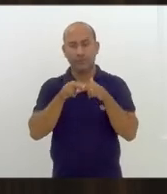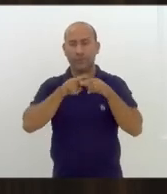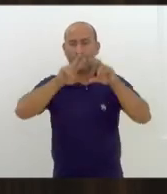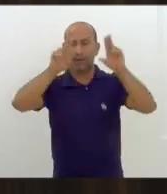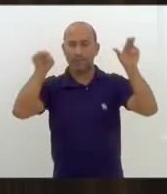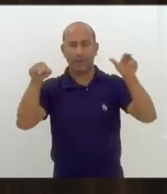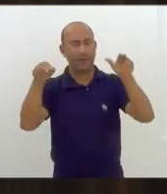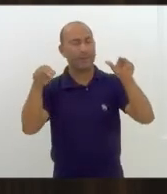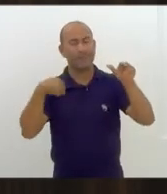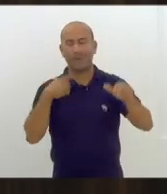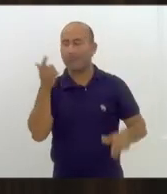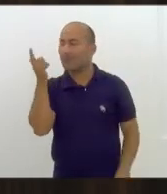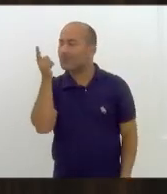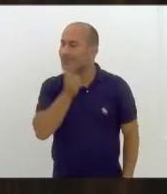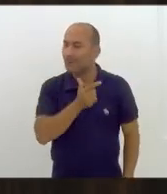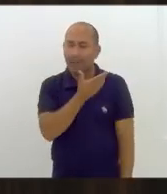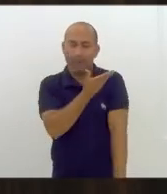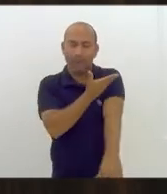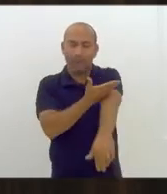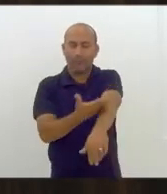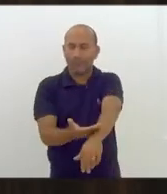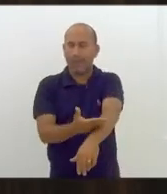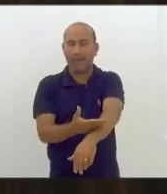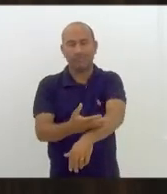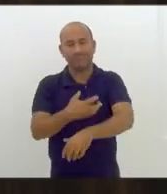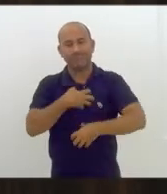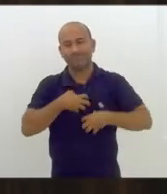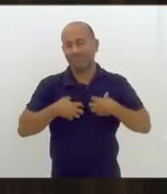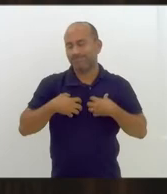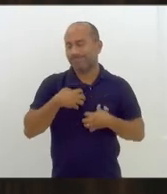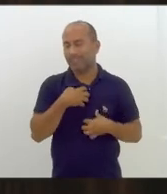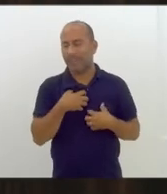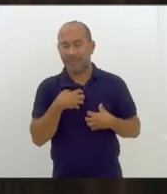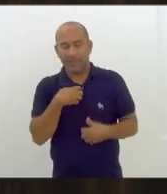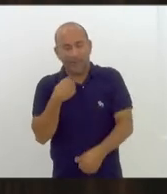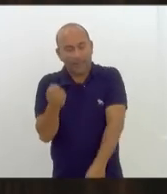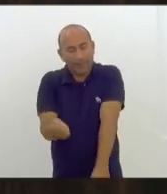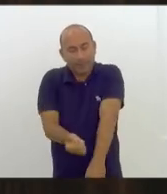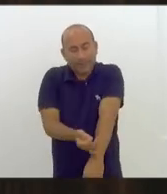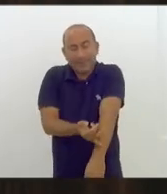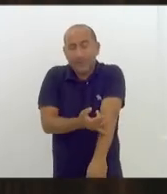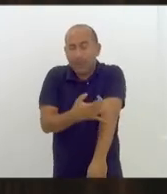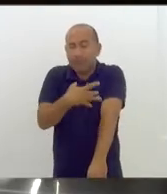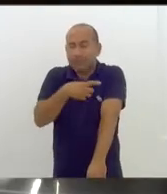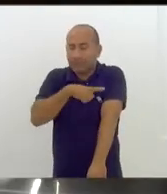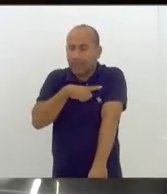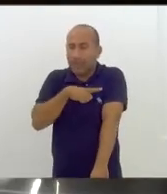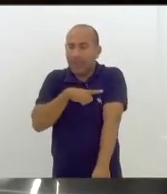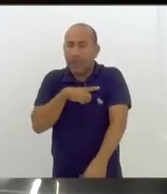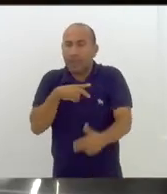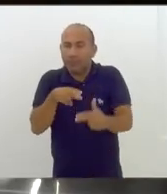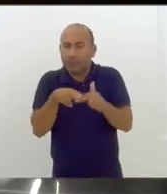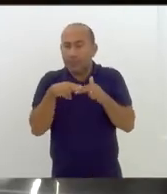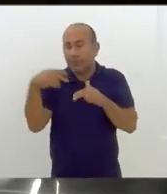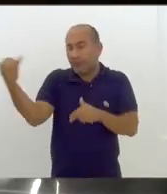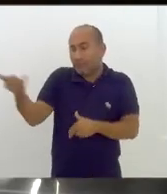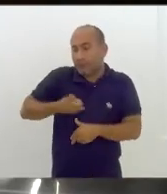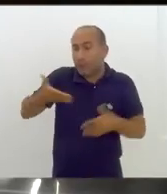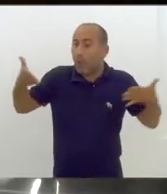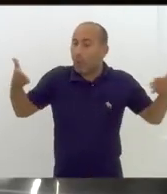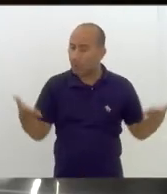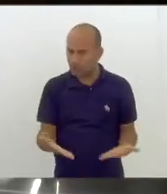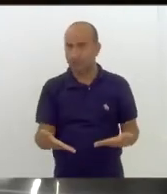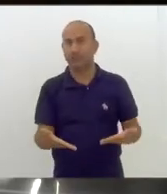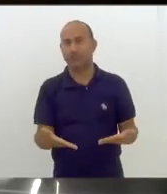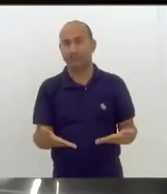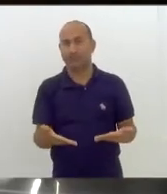me acostumar e não me indignar. Eu falo um pouco emocionada, me desculpa, mas é porque essa notícia foi hoje.